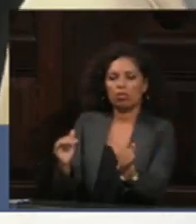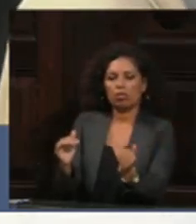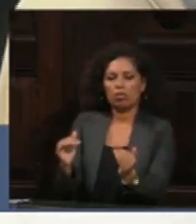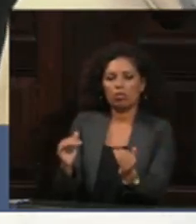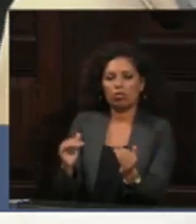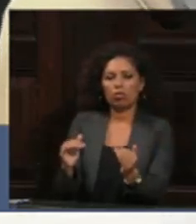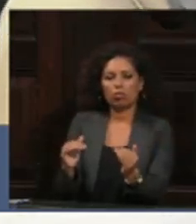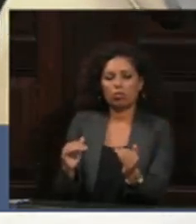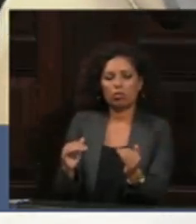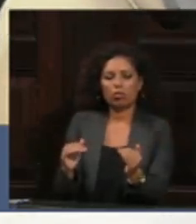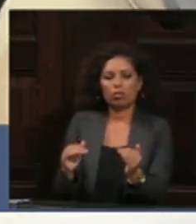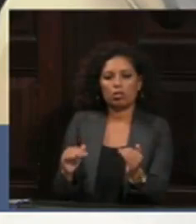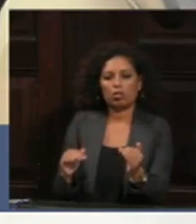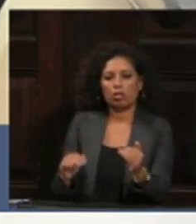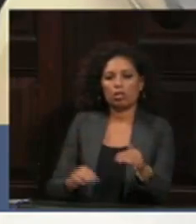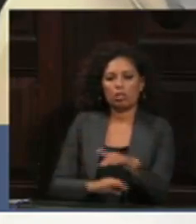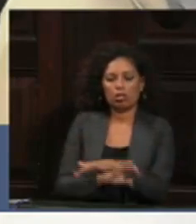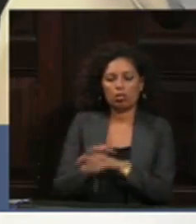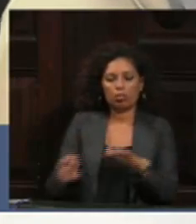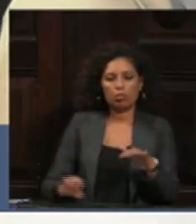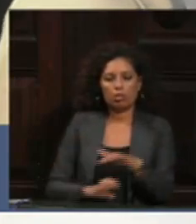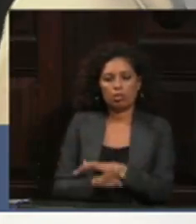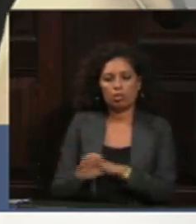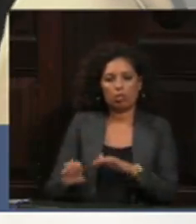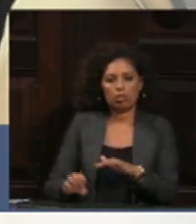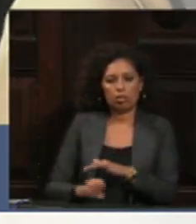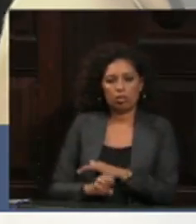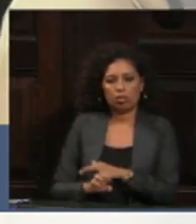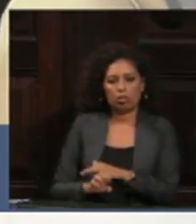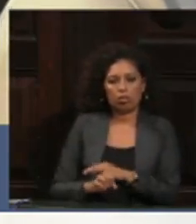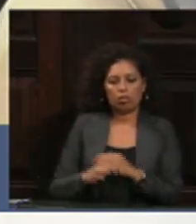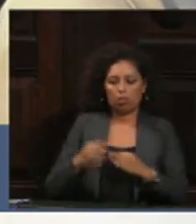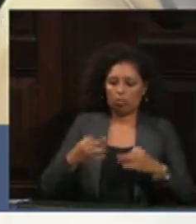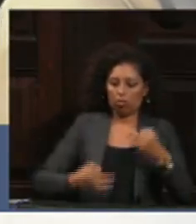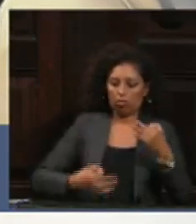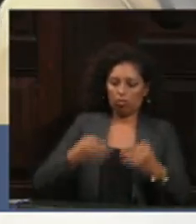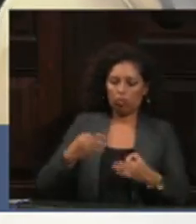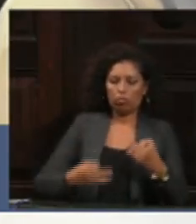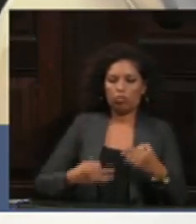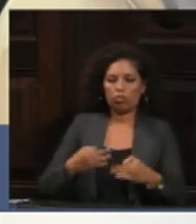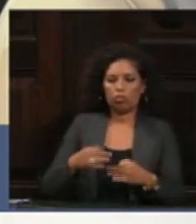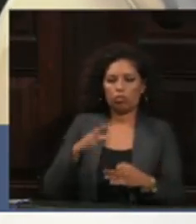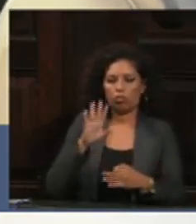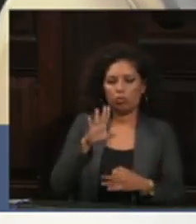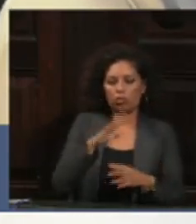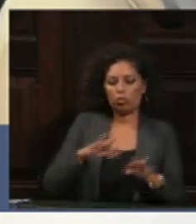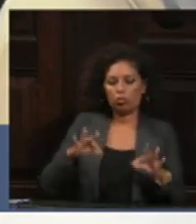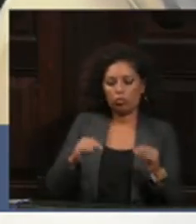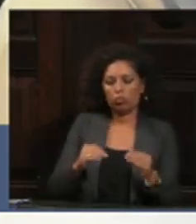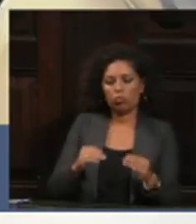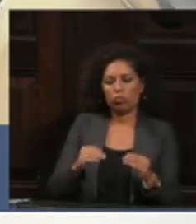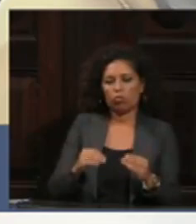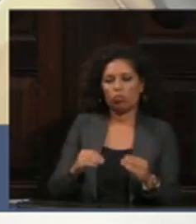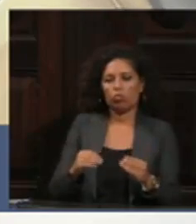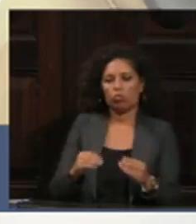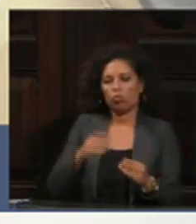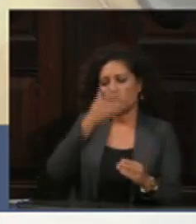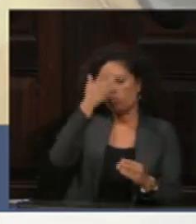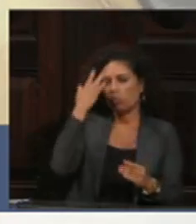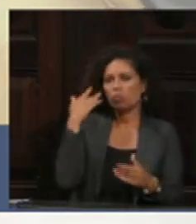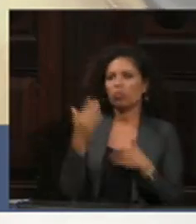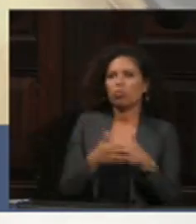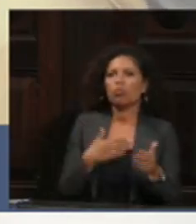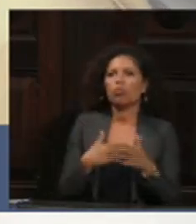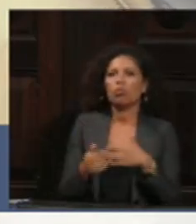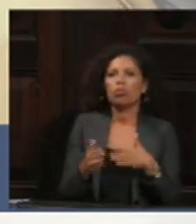as instituições, Rodrigo, que integram o sistema de justiça. E todos nós, qualquer um de nós, qualquer cidadão, qualquer